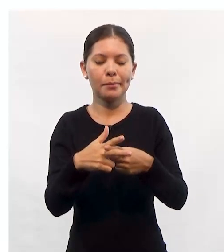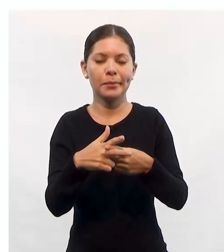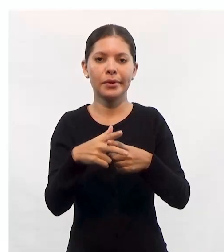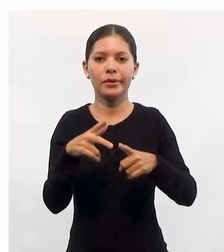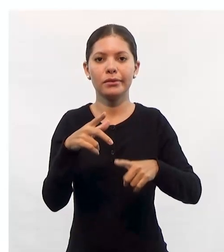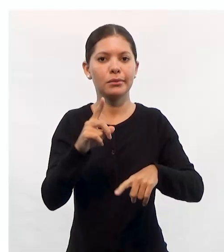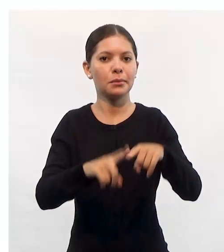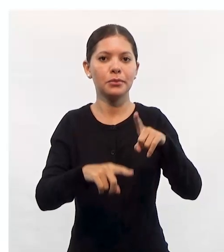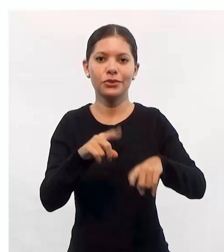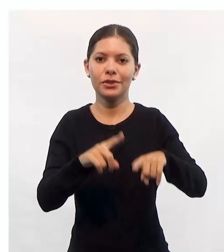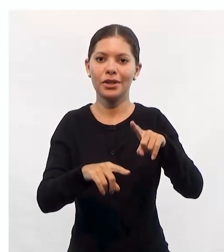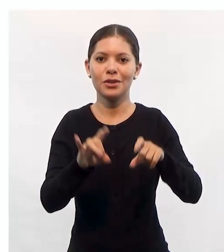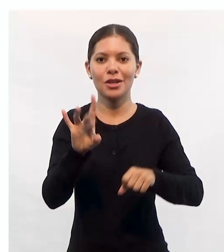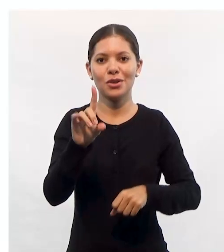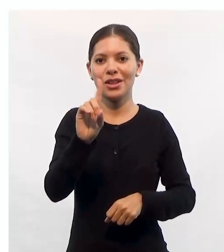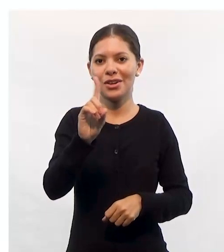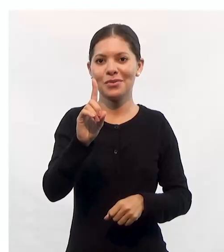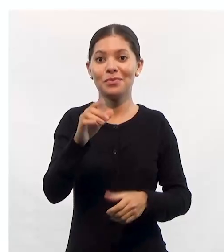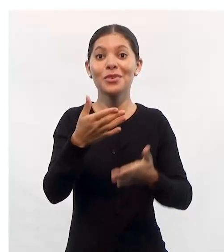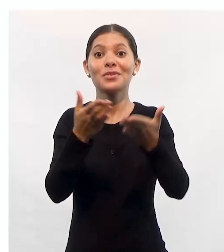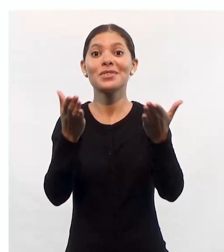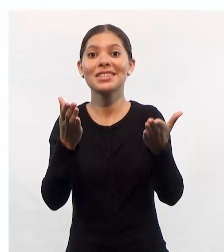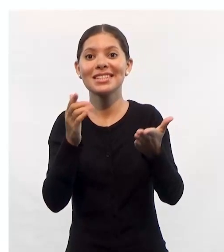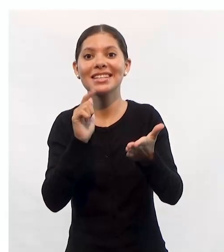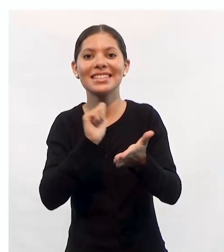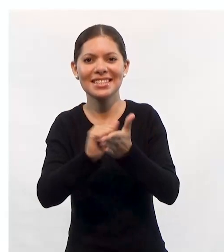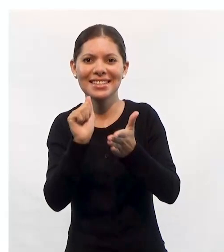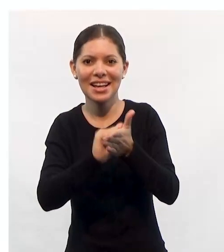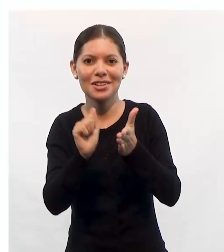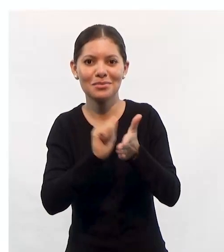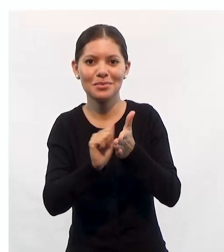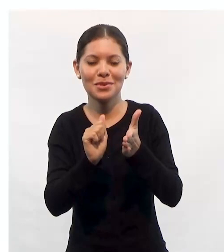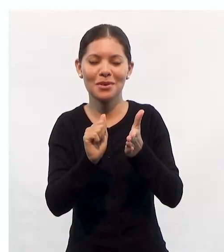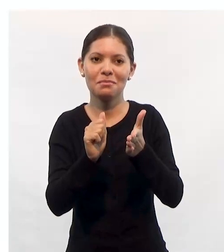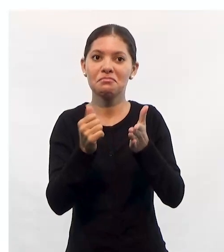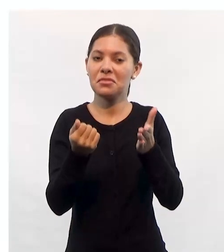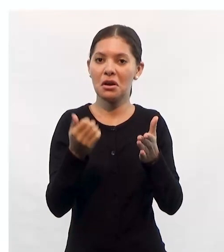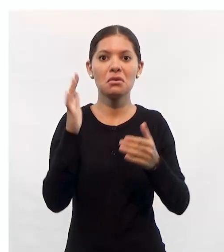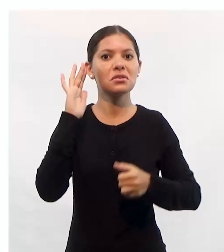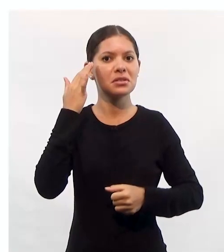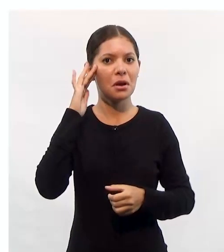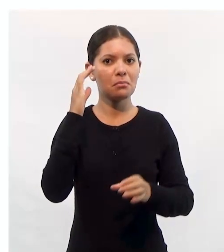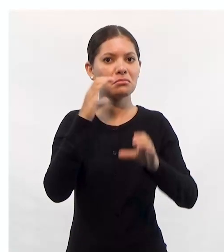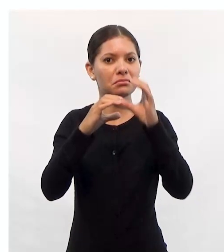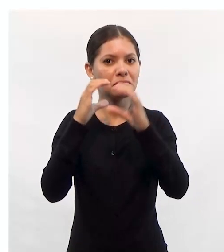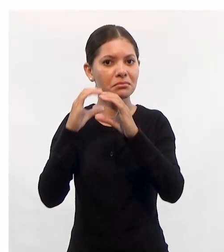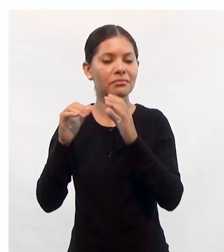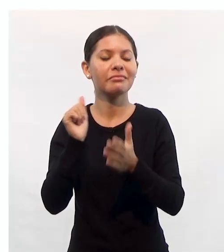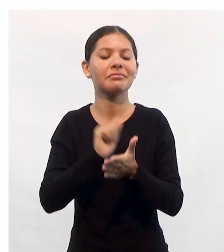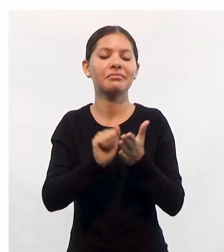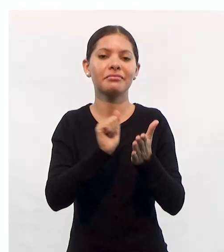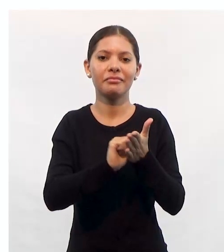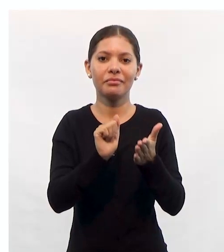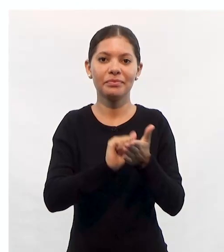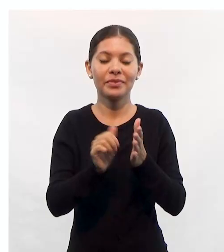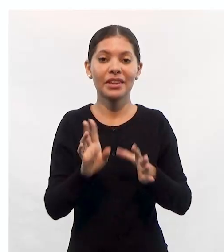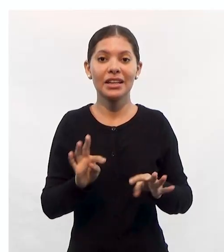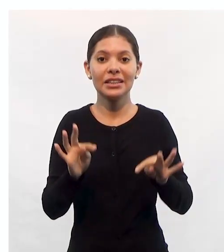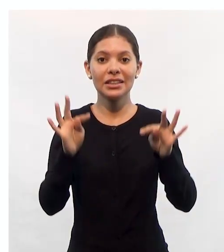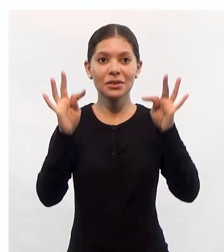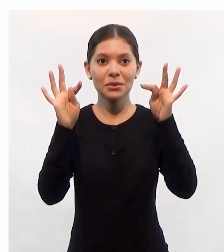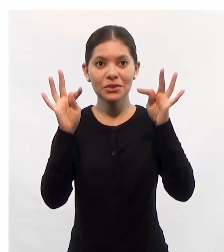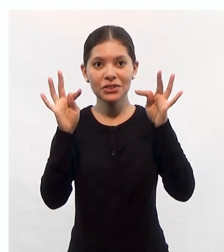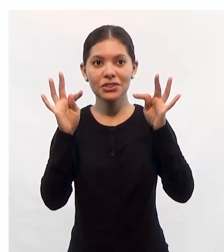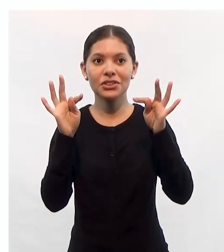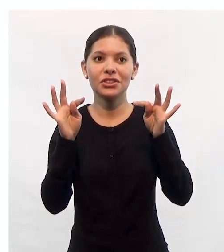equipamentos. E aí, se você sabe escrever, você domina essa tecnologia da comunicação escrita. A